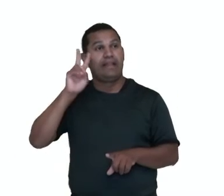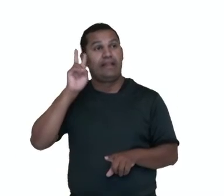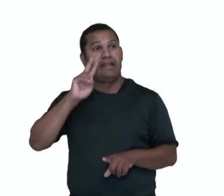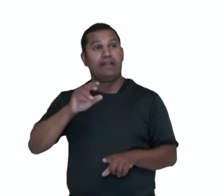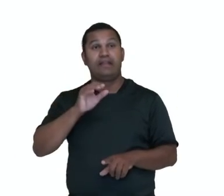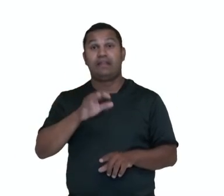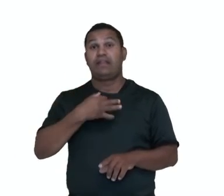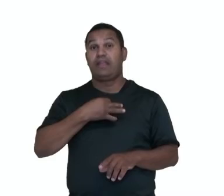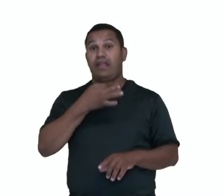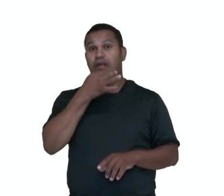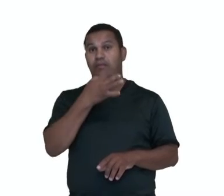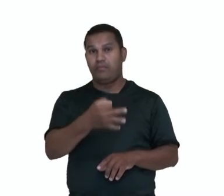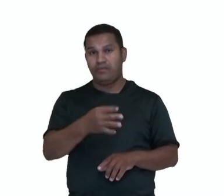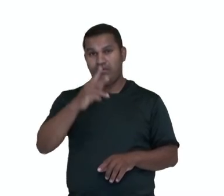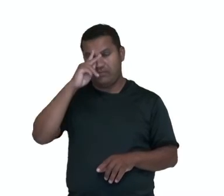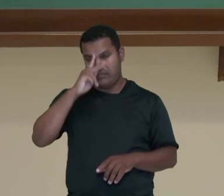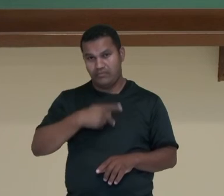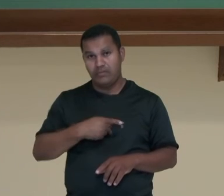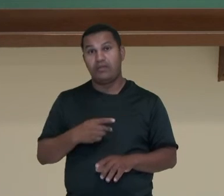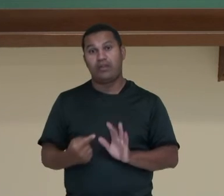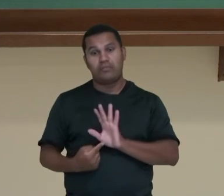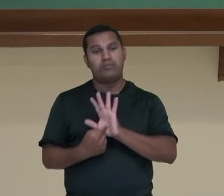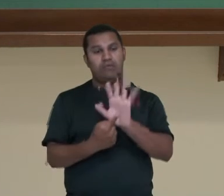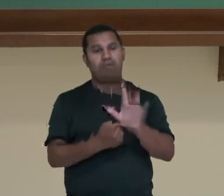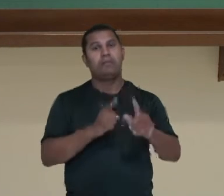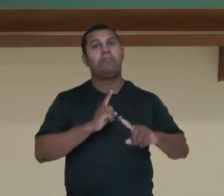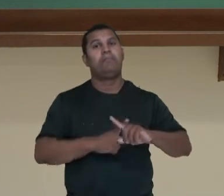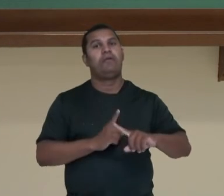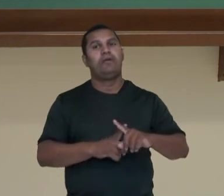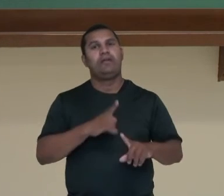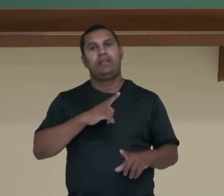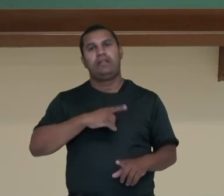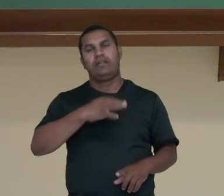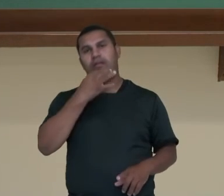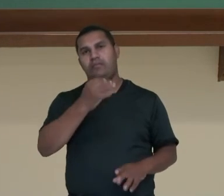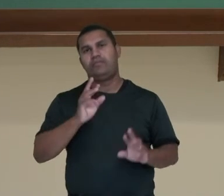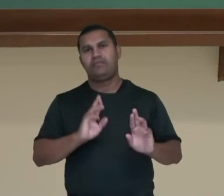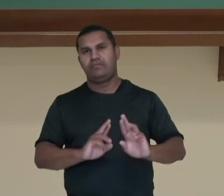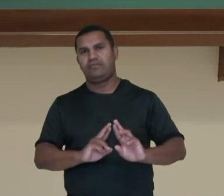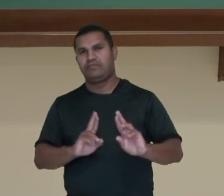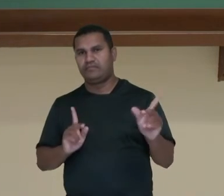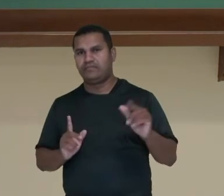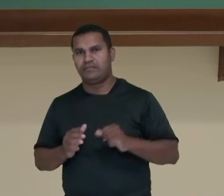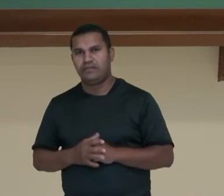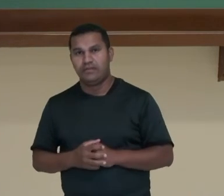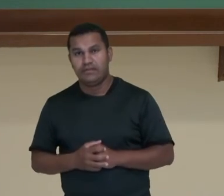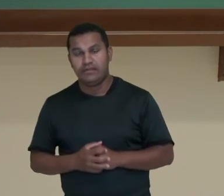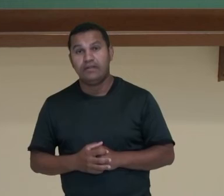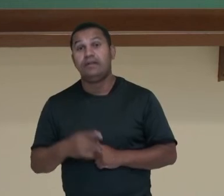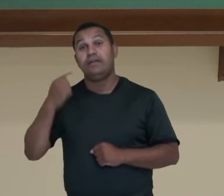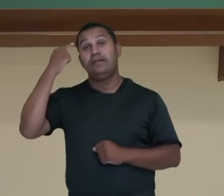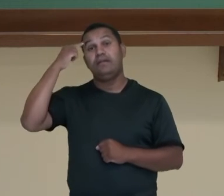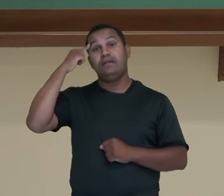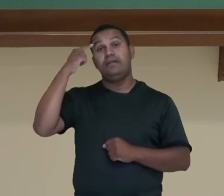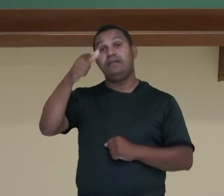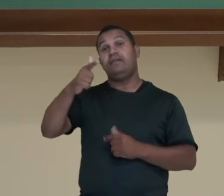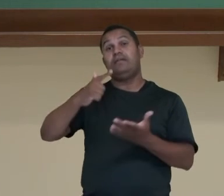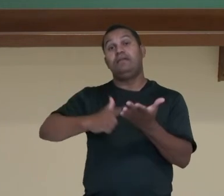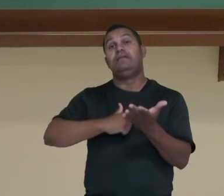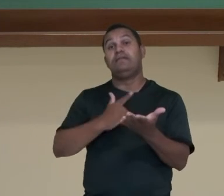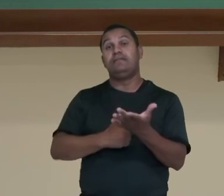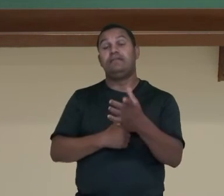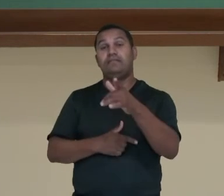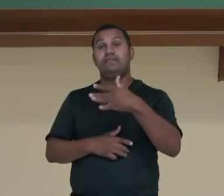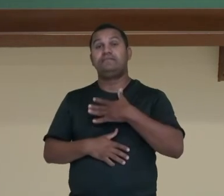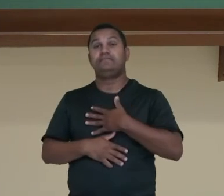motivo de termos essa ou aquela opinião. Então, eu quero que você pense agora num livro que você tenha lido, você pode fazer também